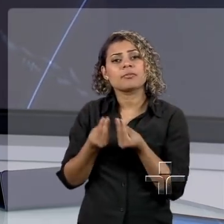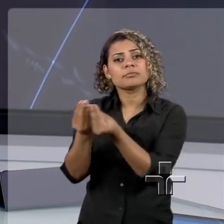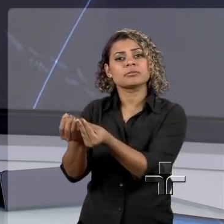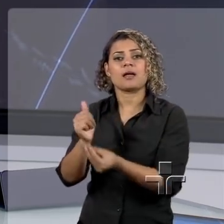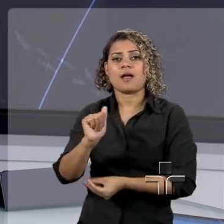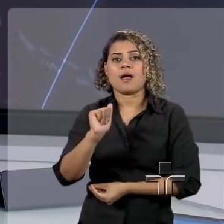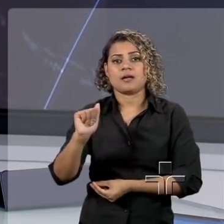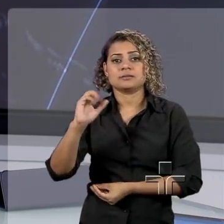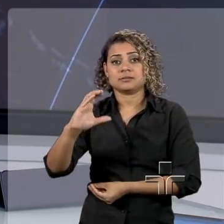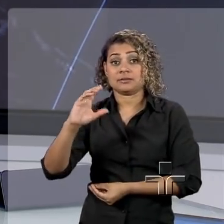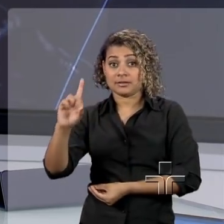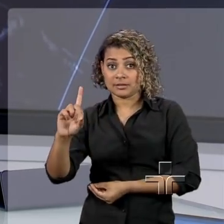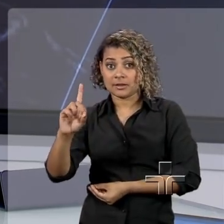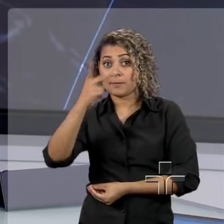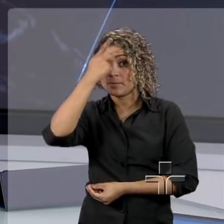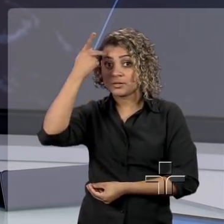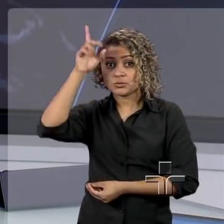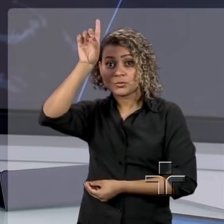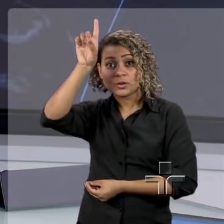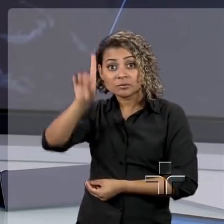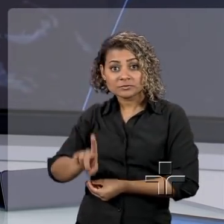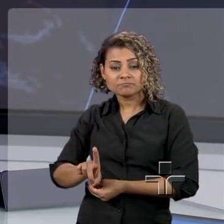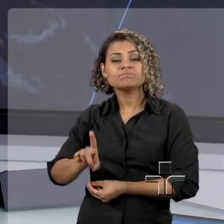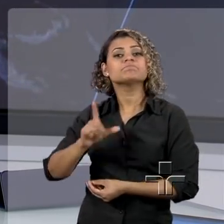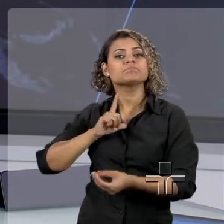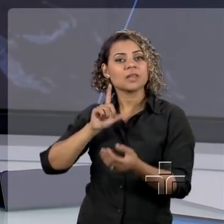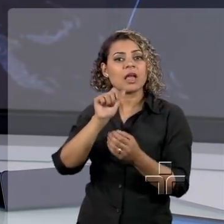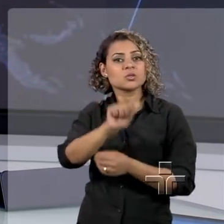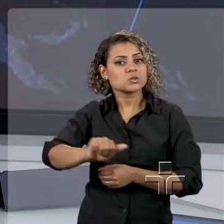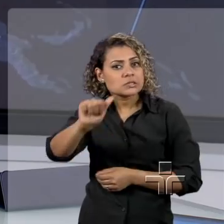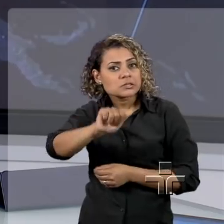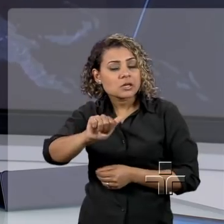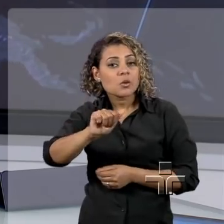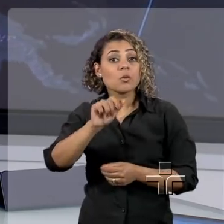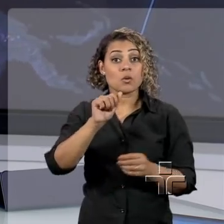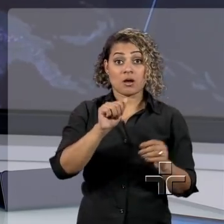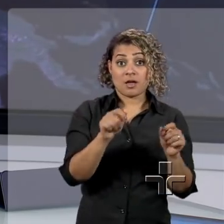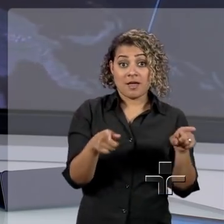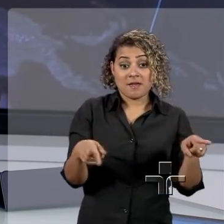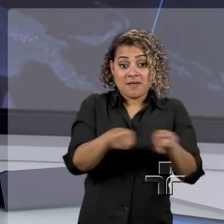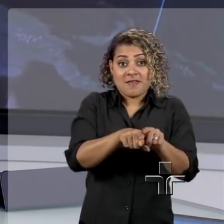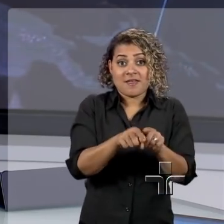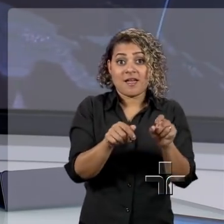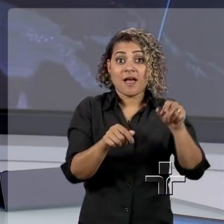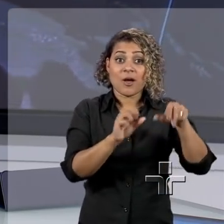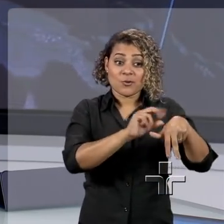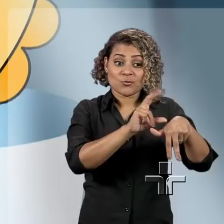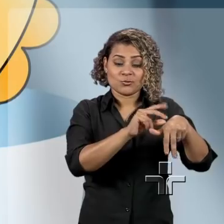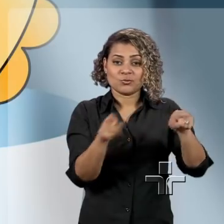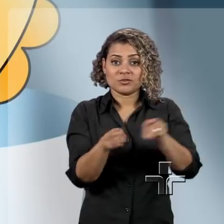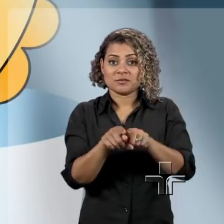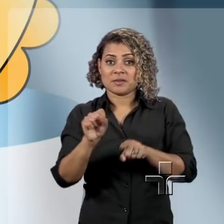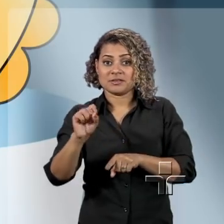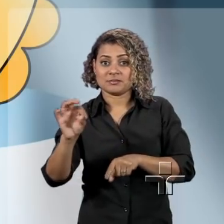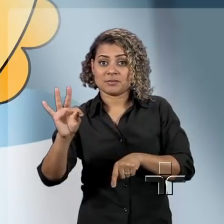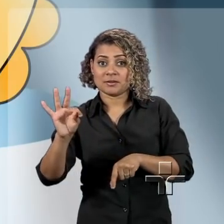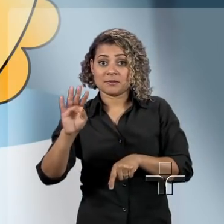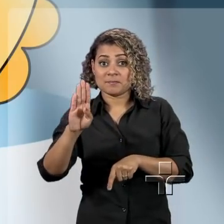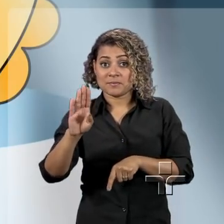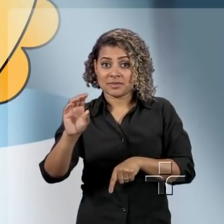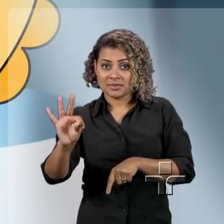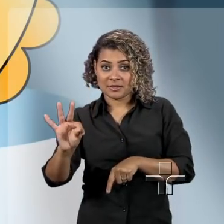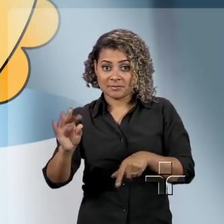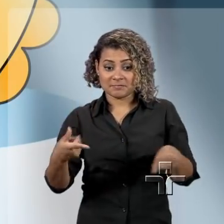Criança Deficiente. A TV Cultura e o SBT, mais uma vez, são responsáveis pela transmissão. A